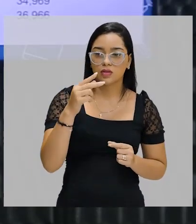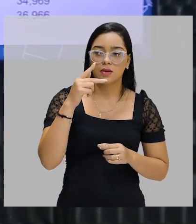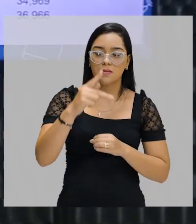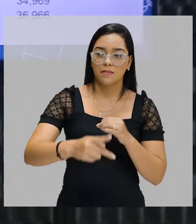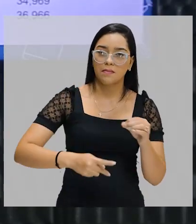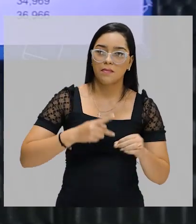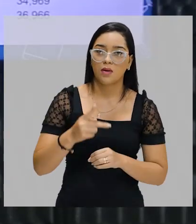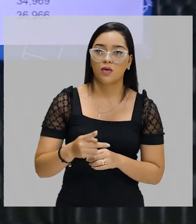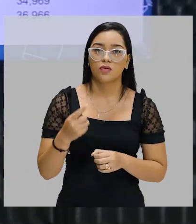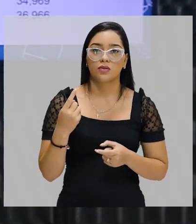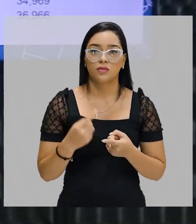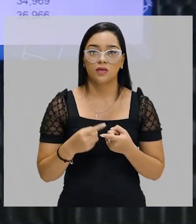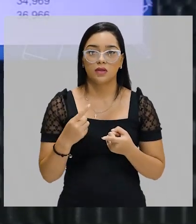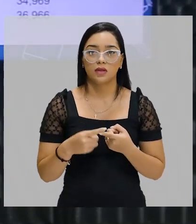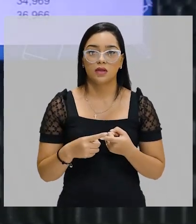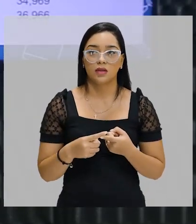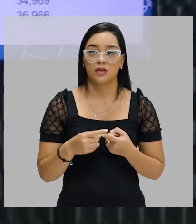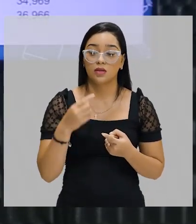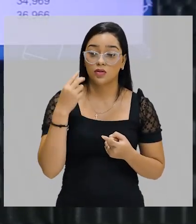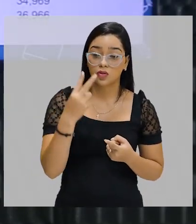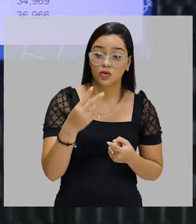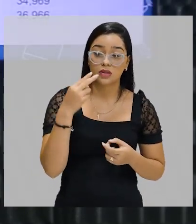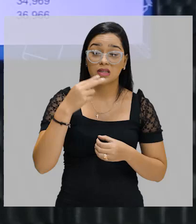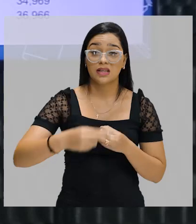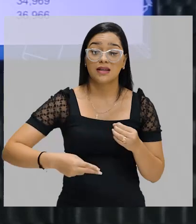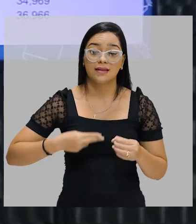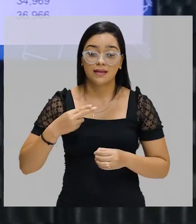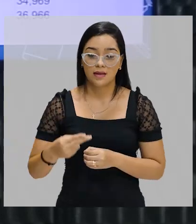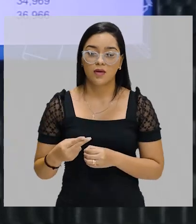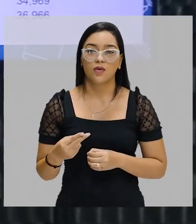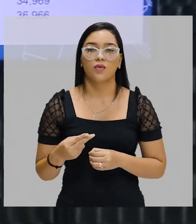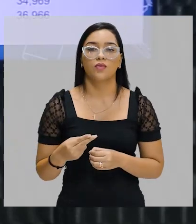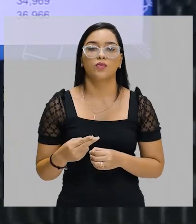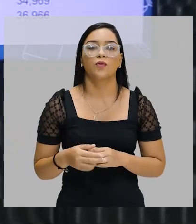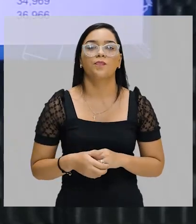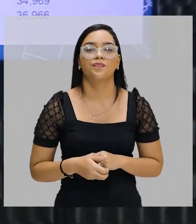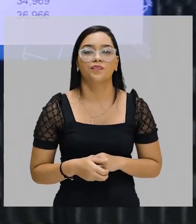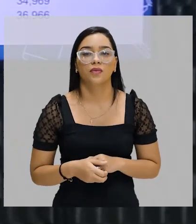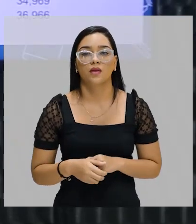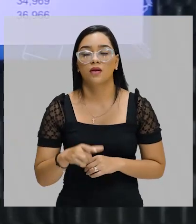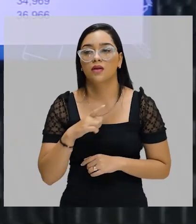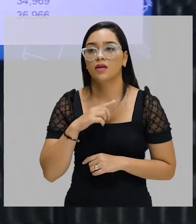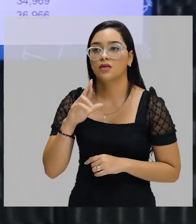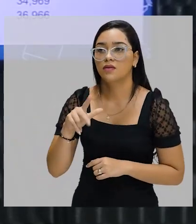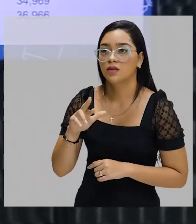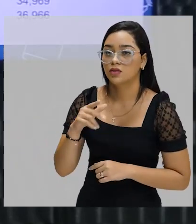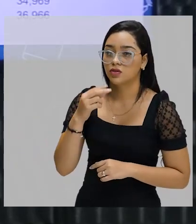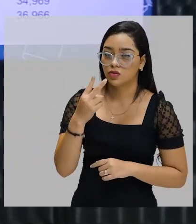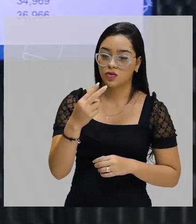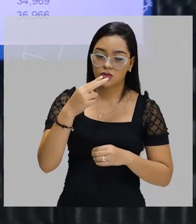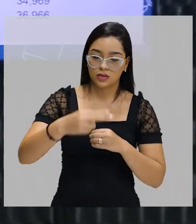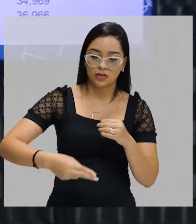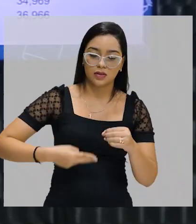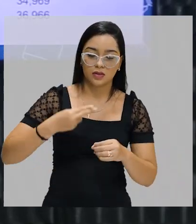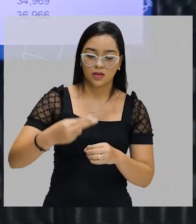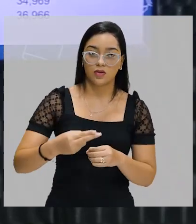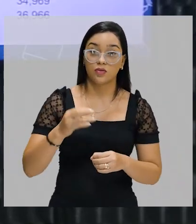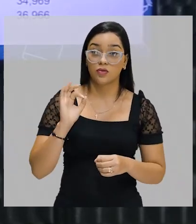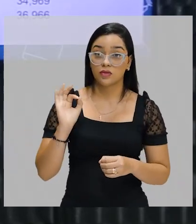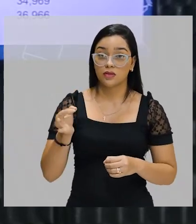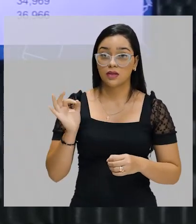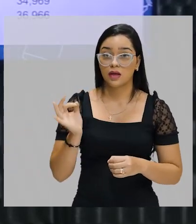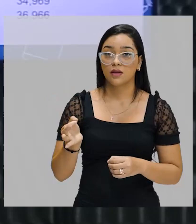Tá ok? Porque de 2 prótons, não, desculpa, de 2 nêutrons, porque o número de prótons não muda. Nós temos a diferença de 2 nêutrons entre eles. Tá